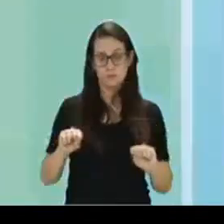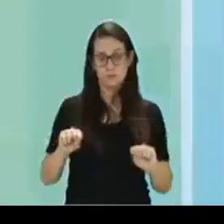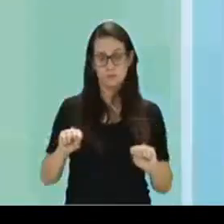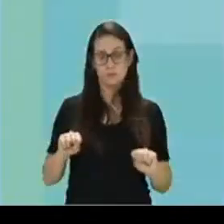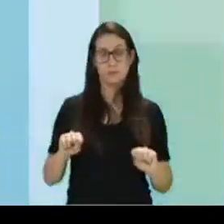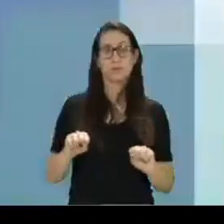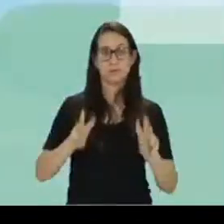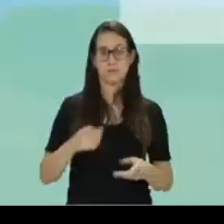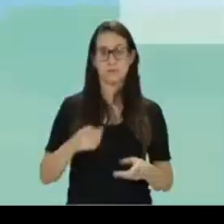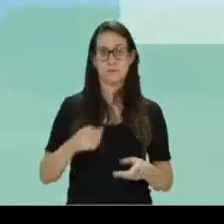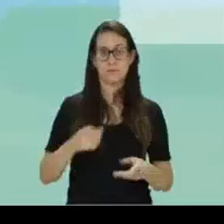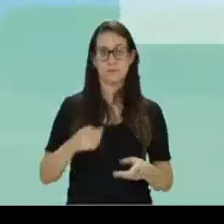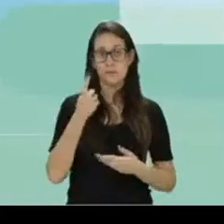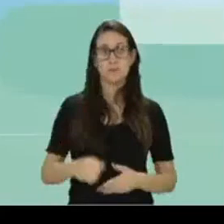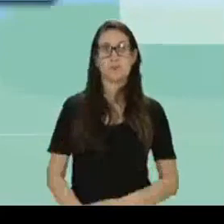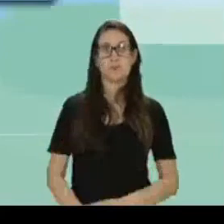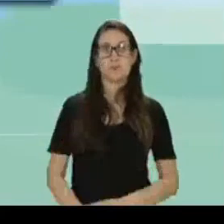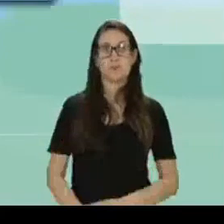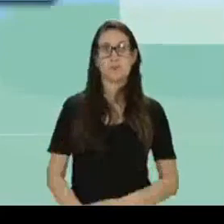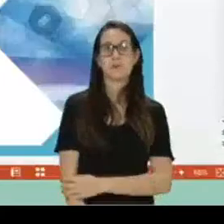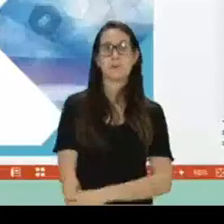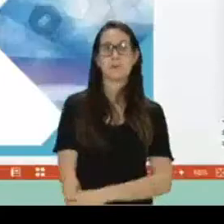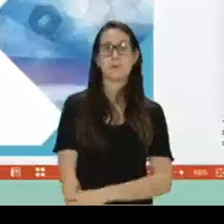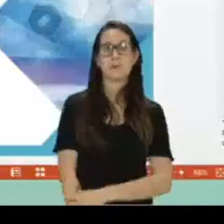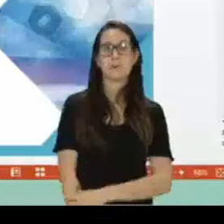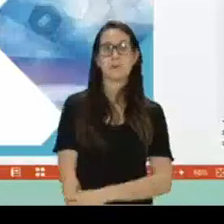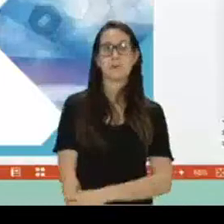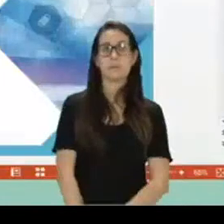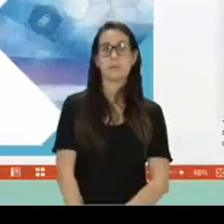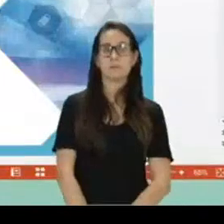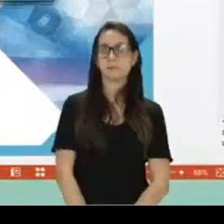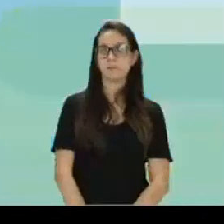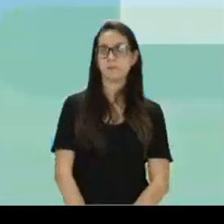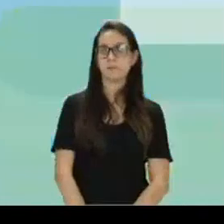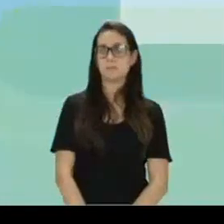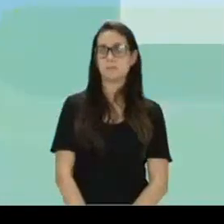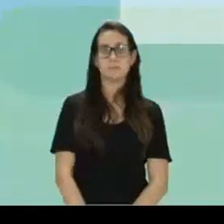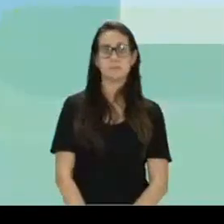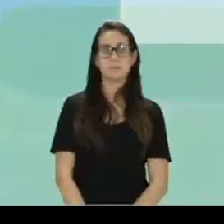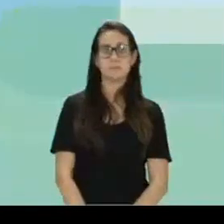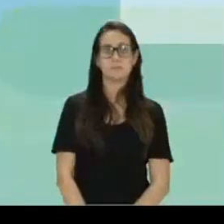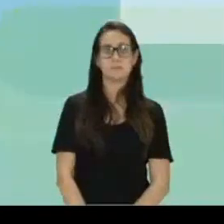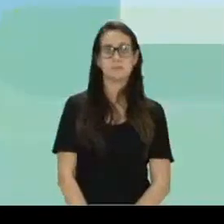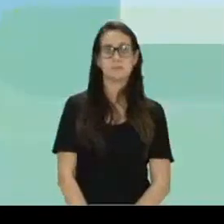Então, nós vamos lá no nosso ImageScope.